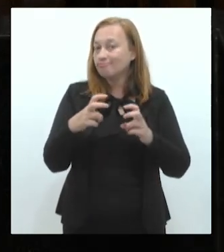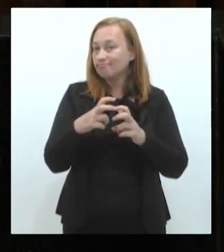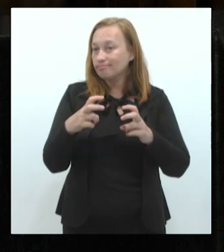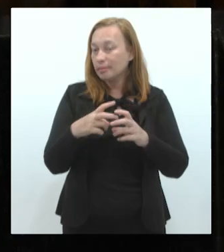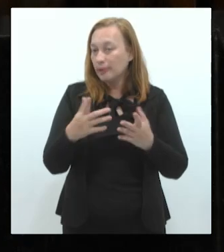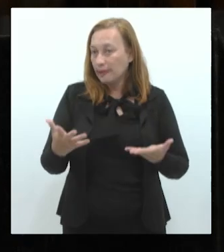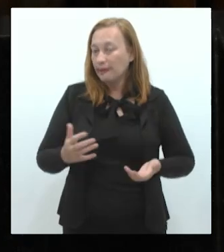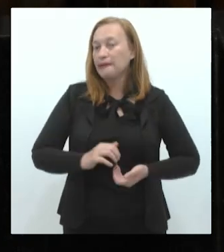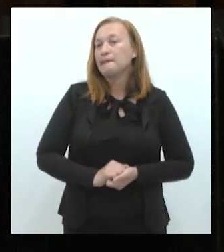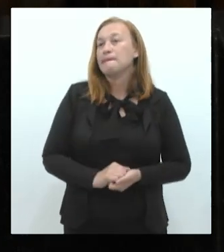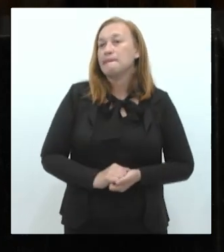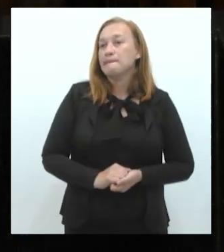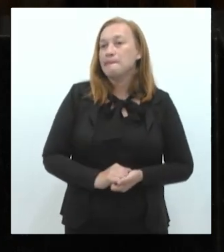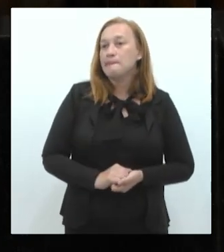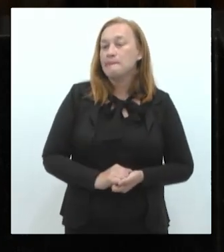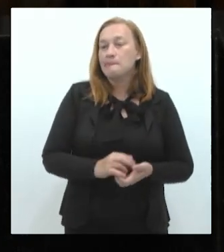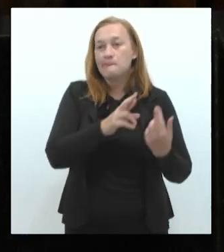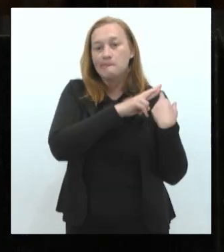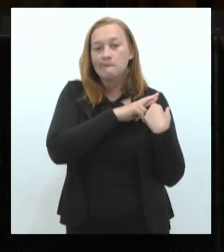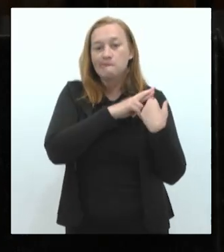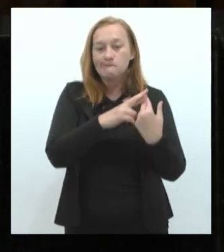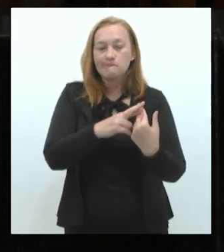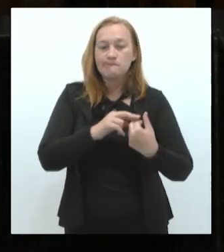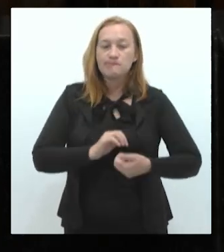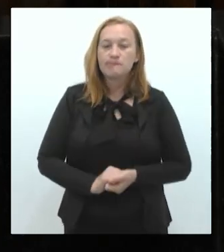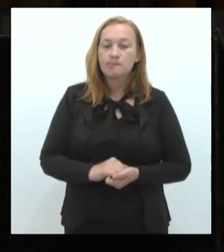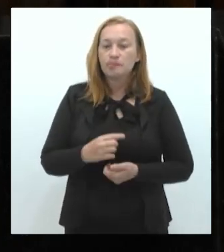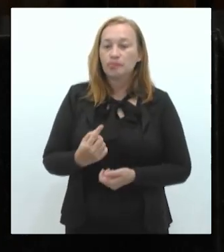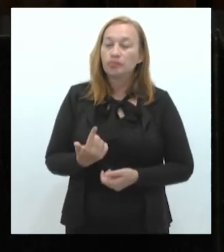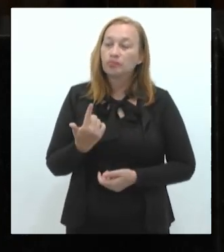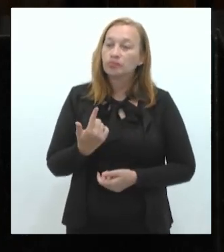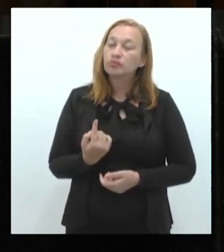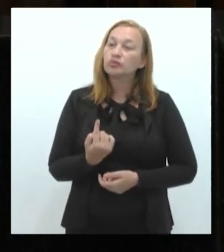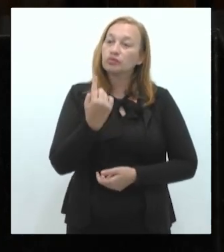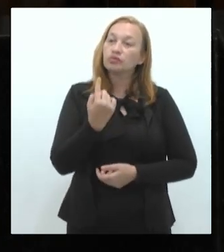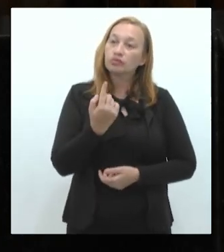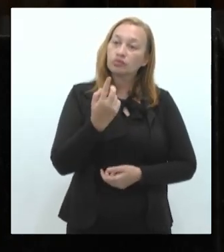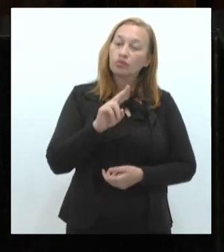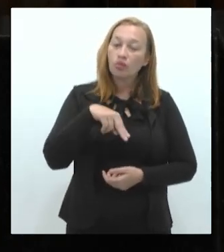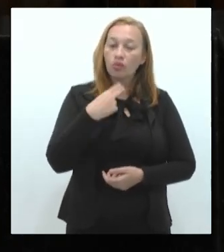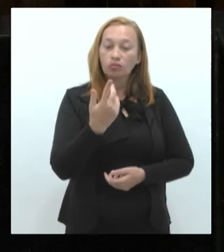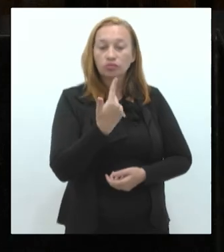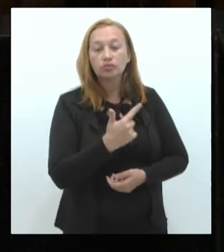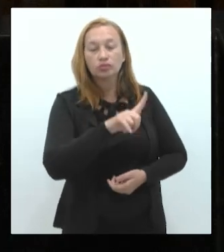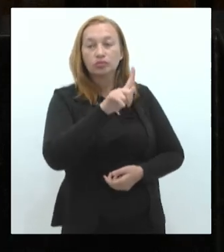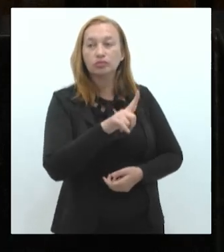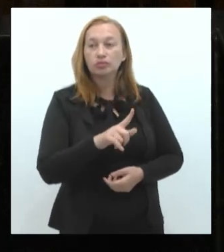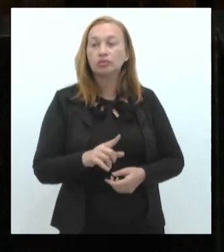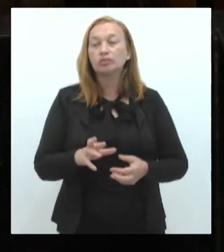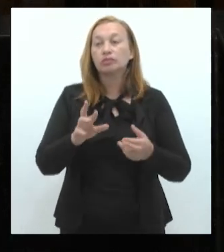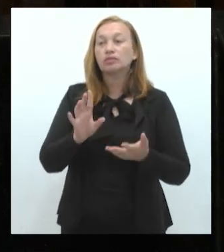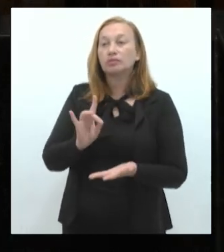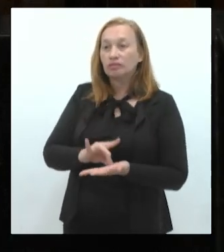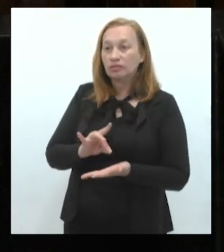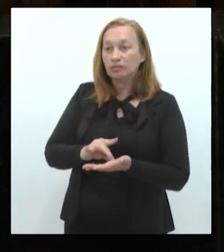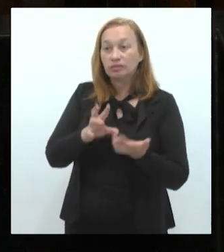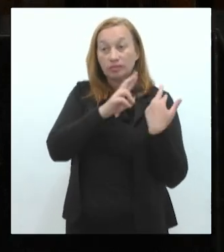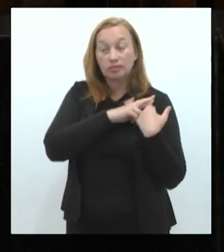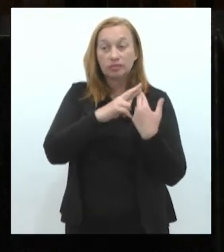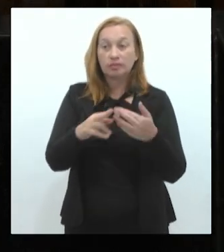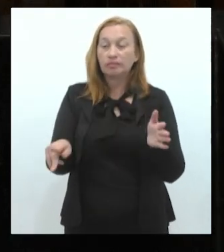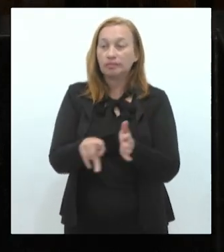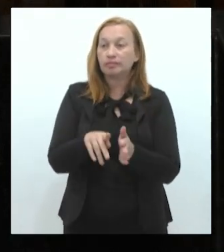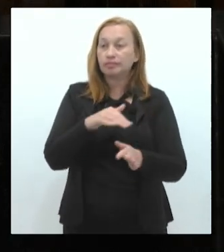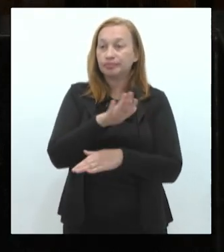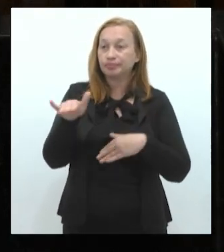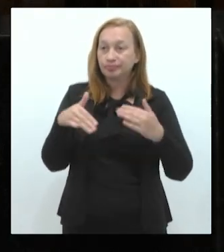cotidiana de responsabilização de um ao outro, quando a responsabilidade é de